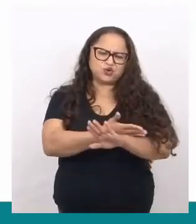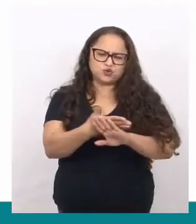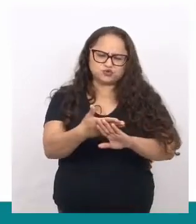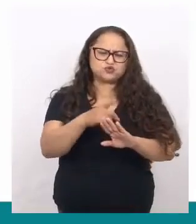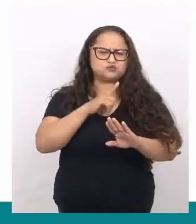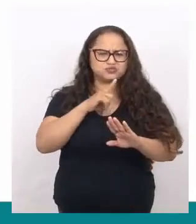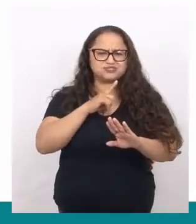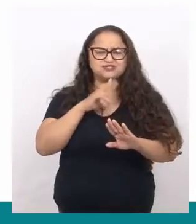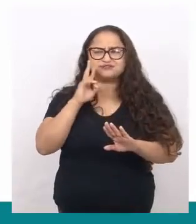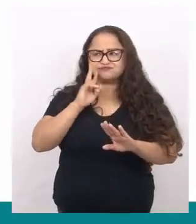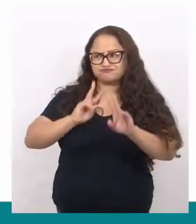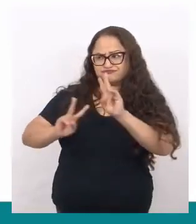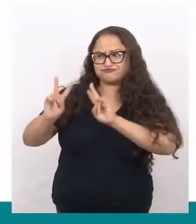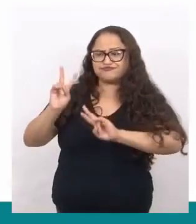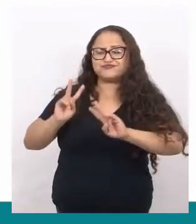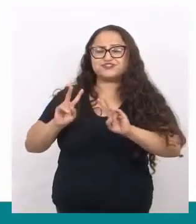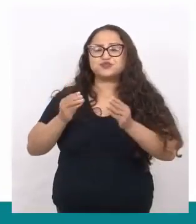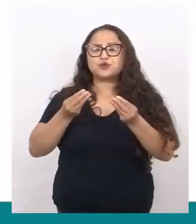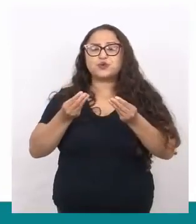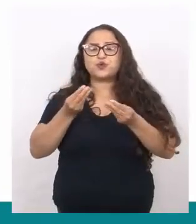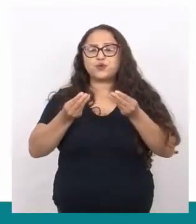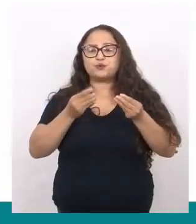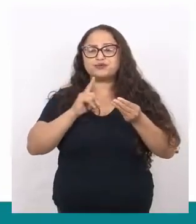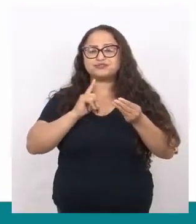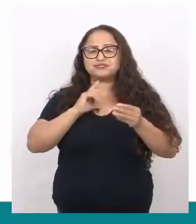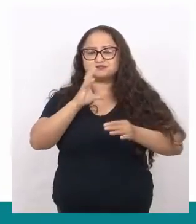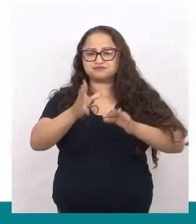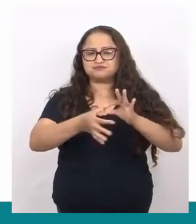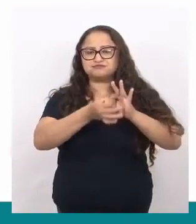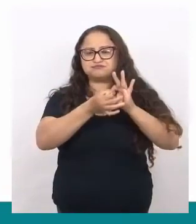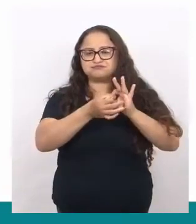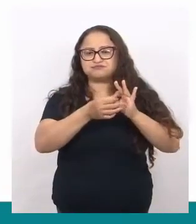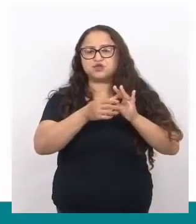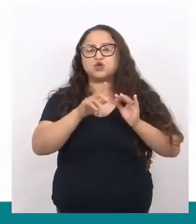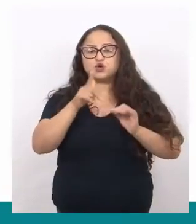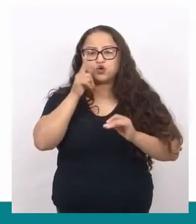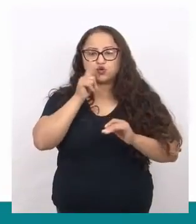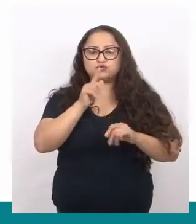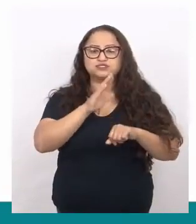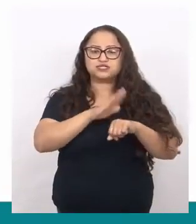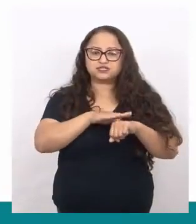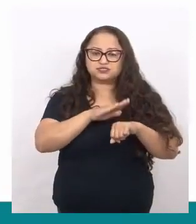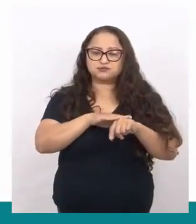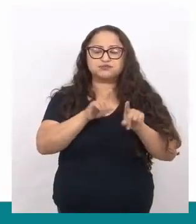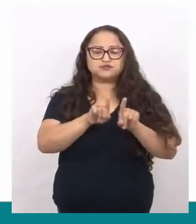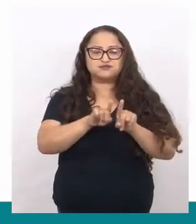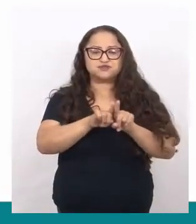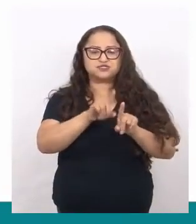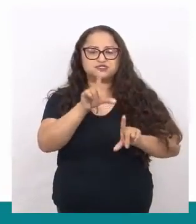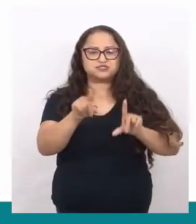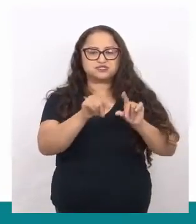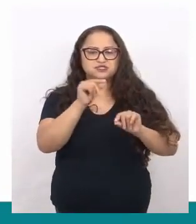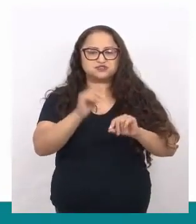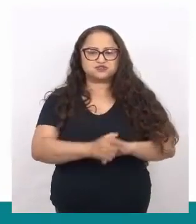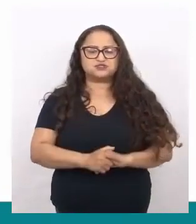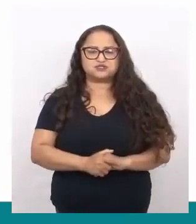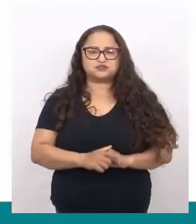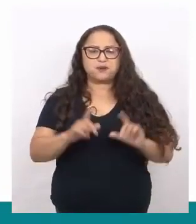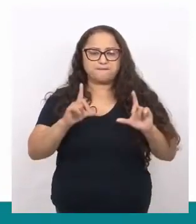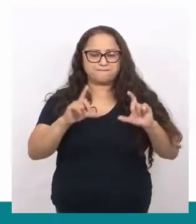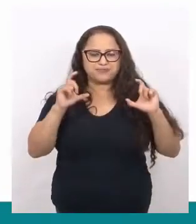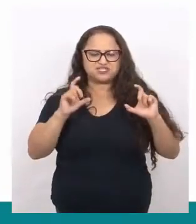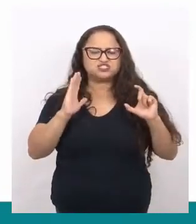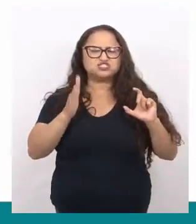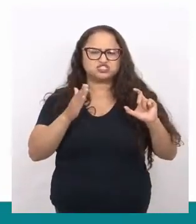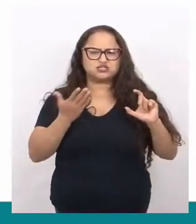essa telinha de cadastrar as associações. Vocês conseguem verificar, precisa selecionar, tá? Esse print aqui também é um print